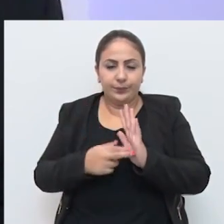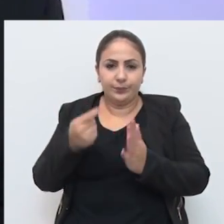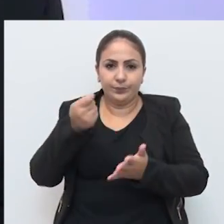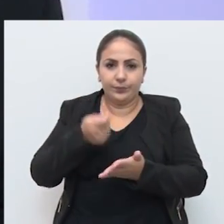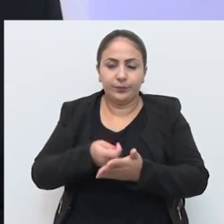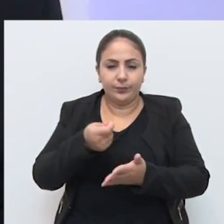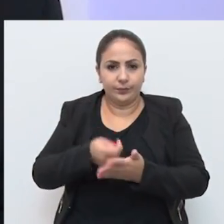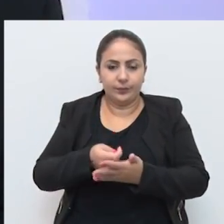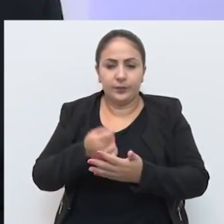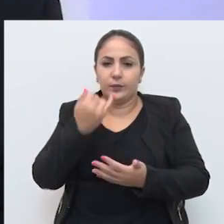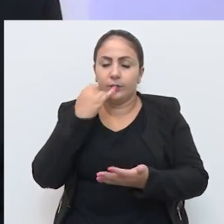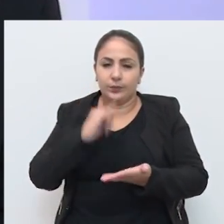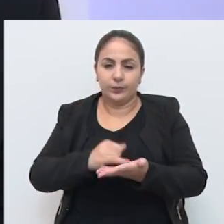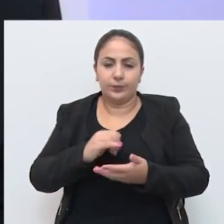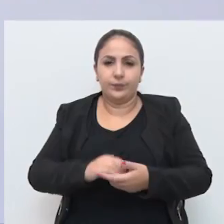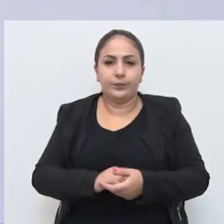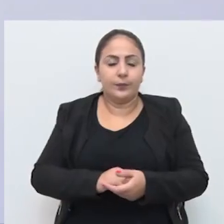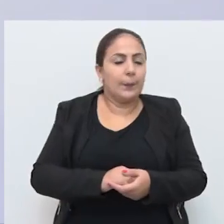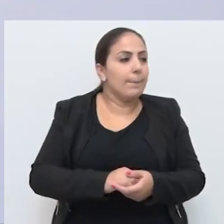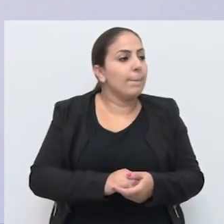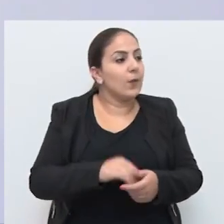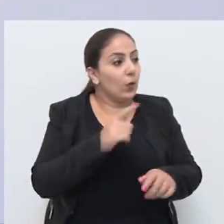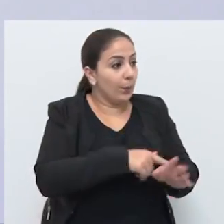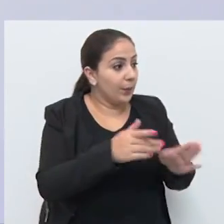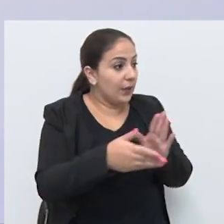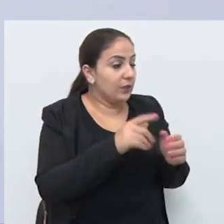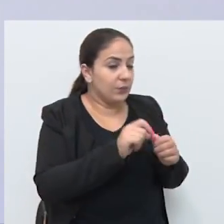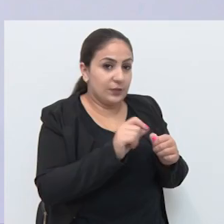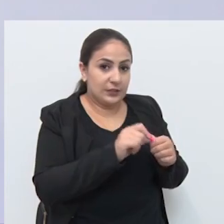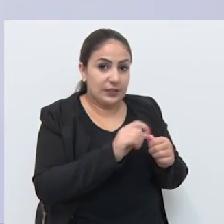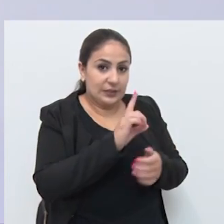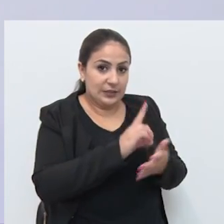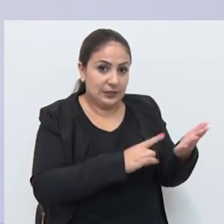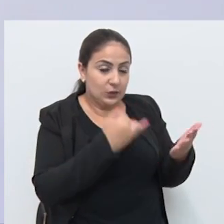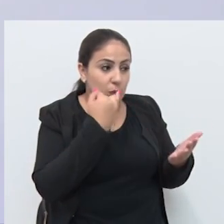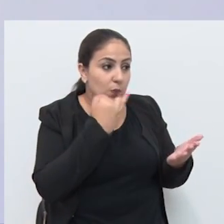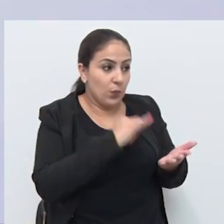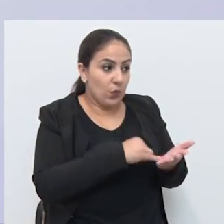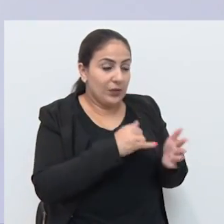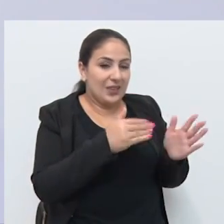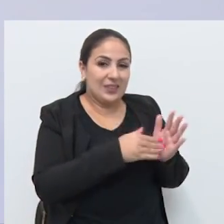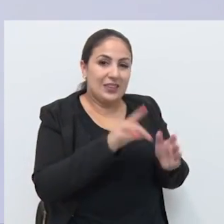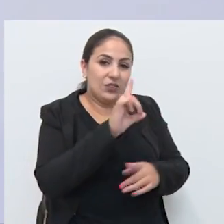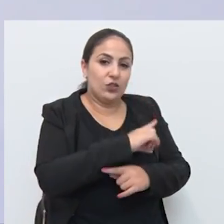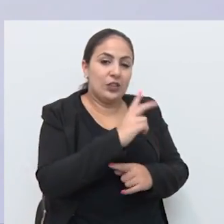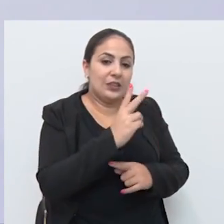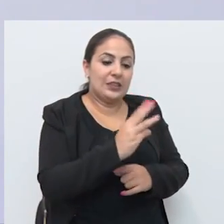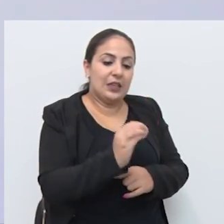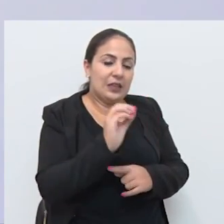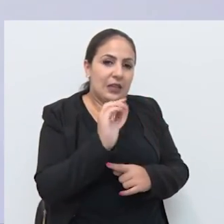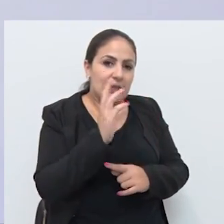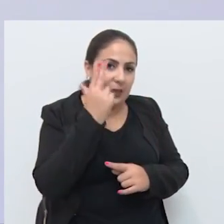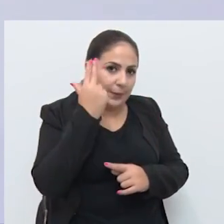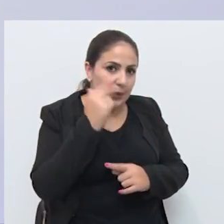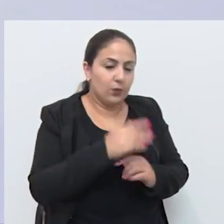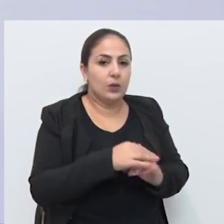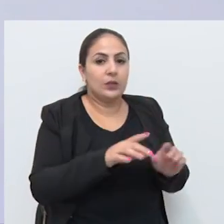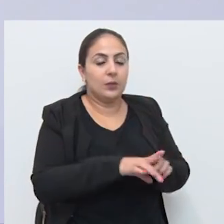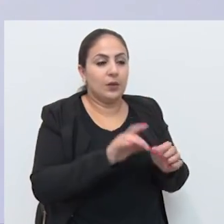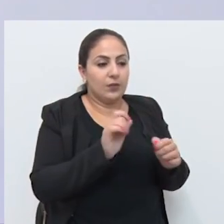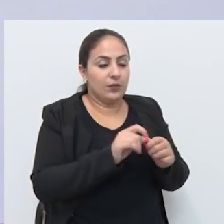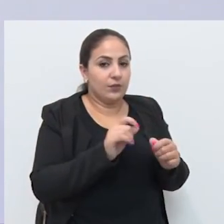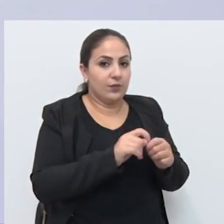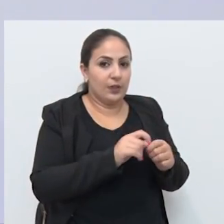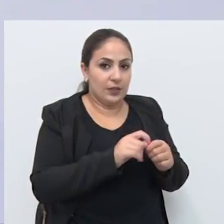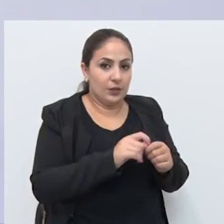de obrigatoriedade de declaração de imposto. O prazo para fazer a declaração em todo o Brasil vai até o dia 30 de abril e ela deve